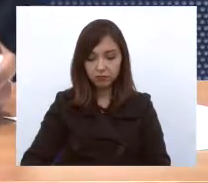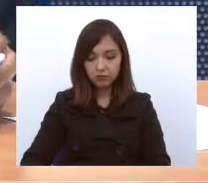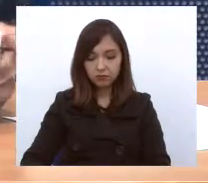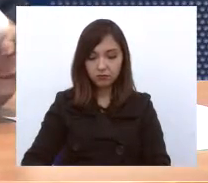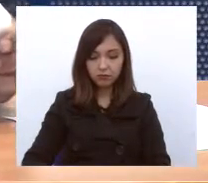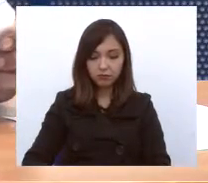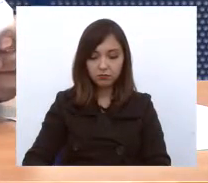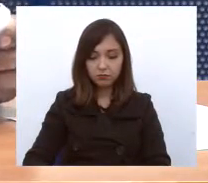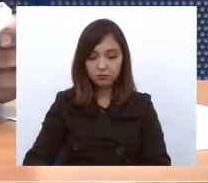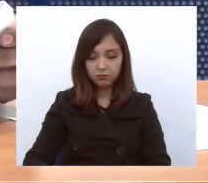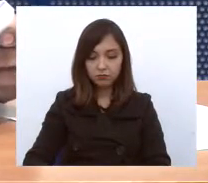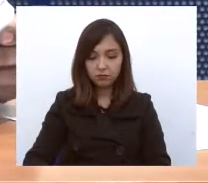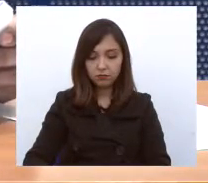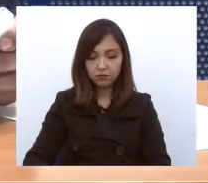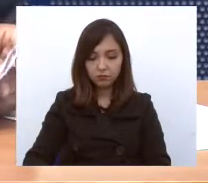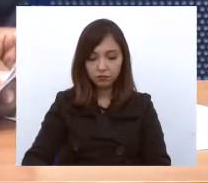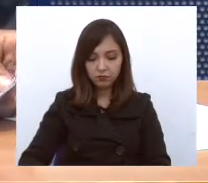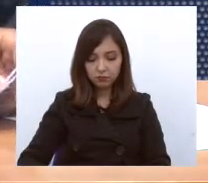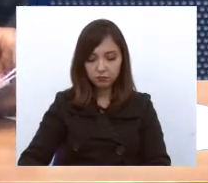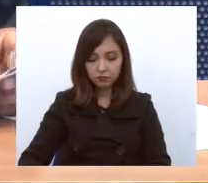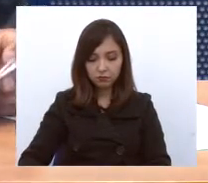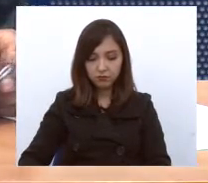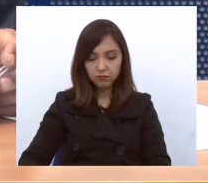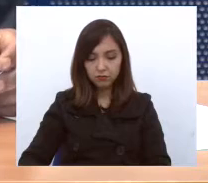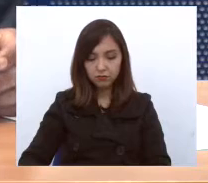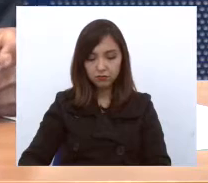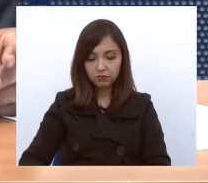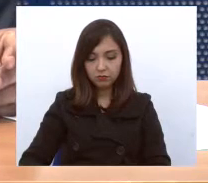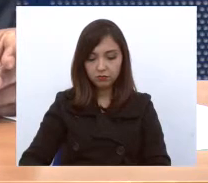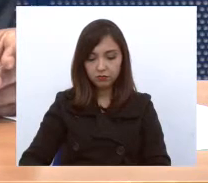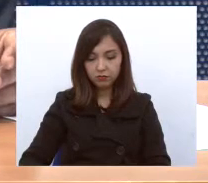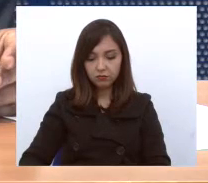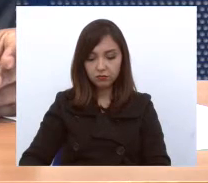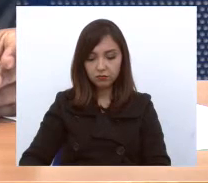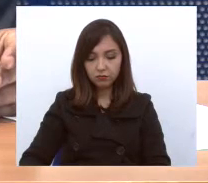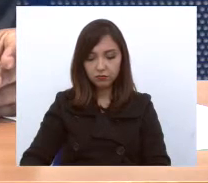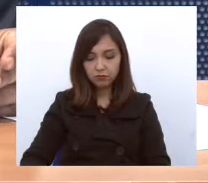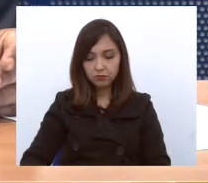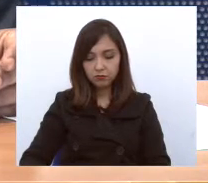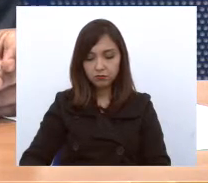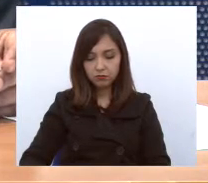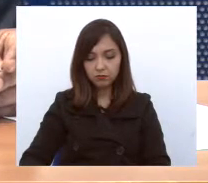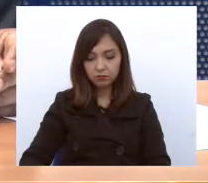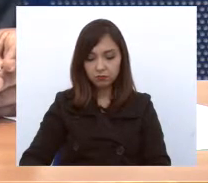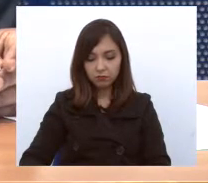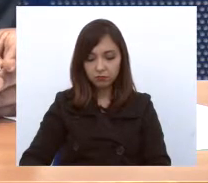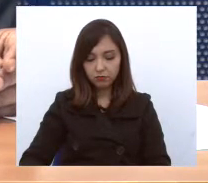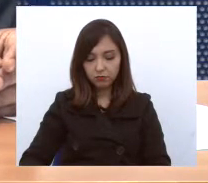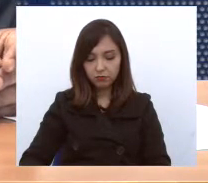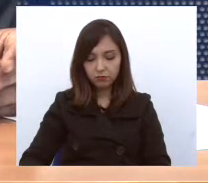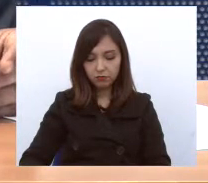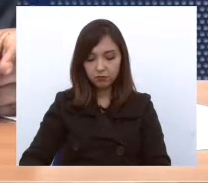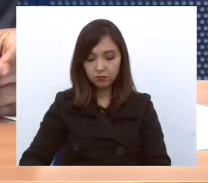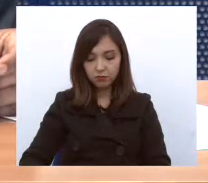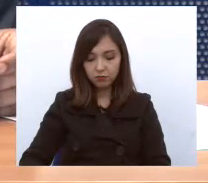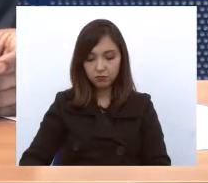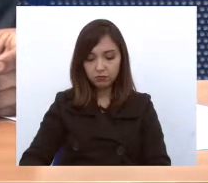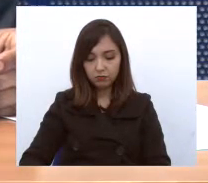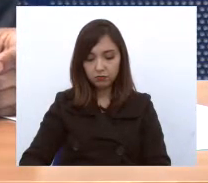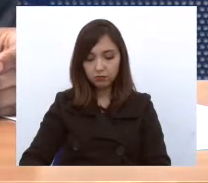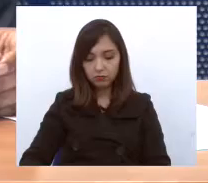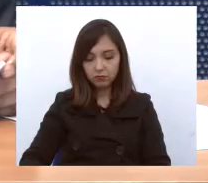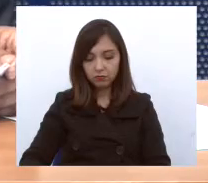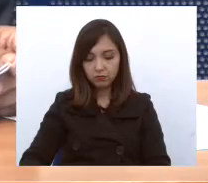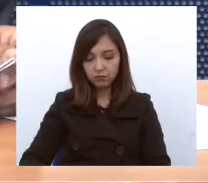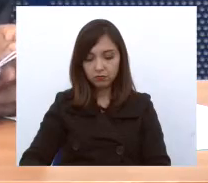Hã? Acabamos de votar o 19 e vamos para o item 20. Já foi? Não foi ainda? Posso complementar a minha questão de ordem, senhor